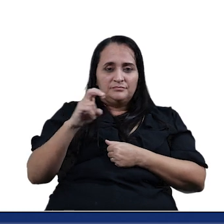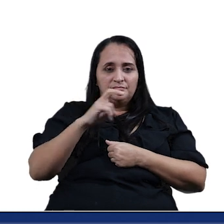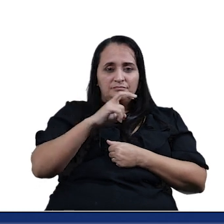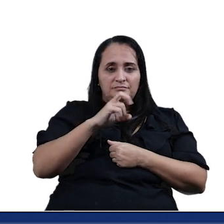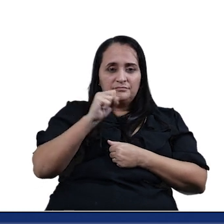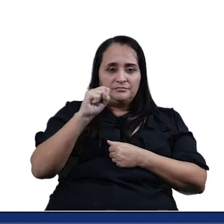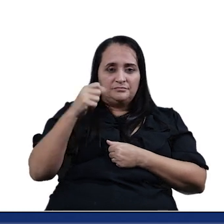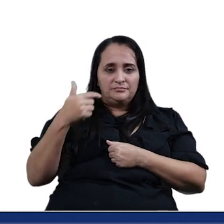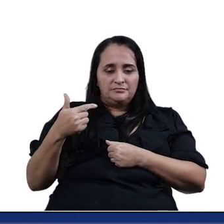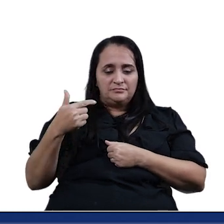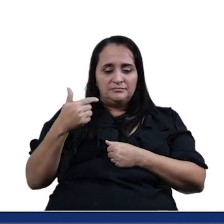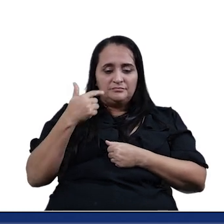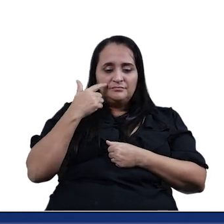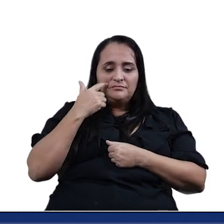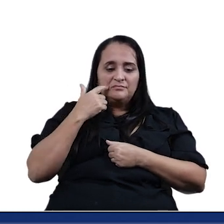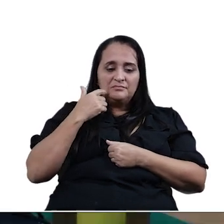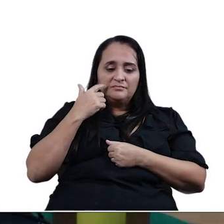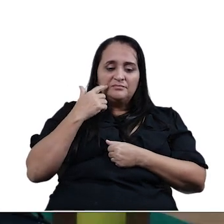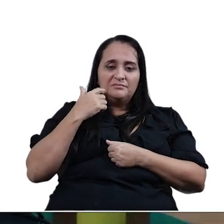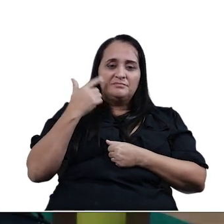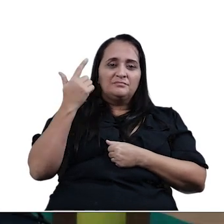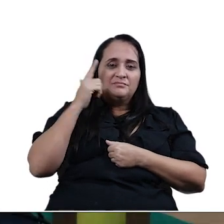925, 582.